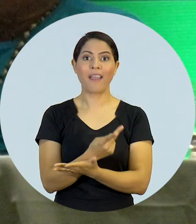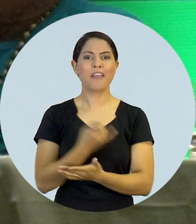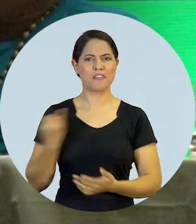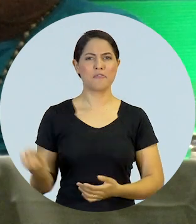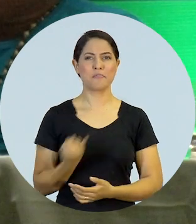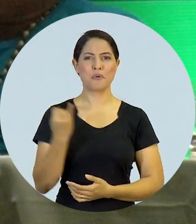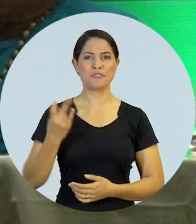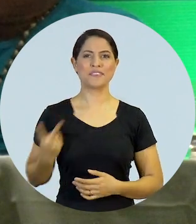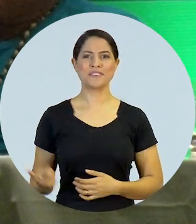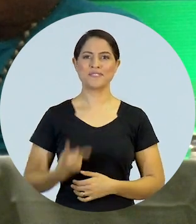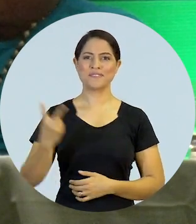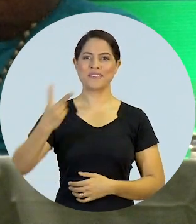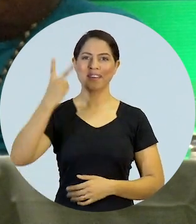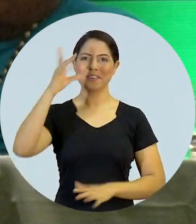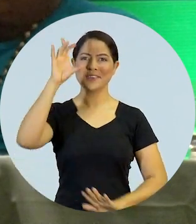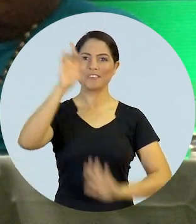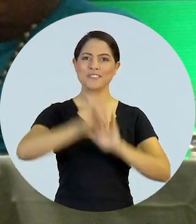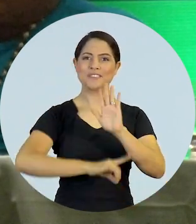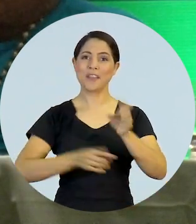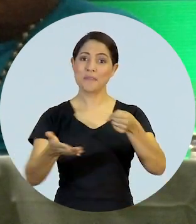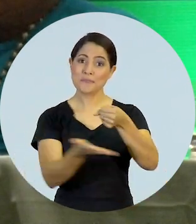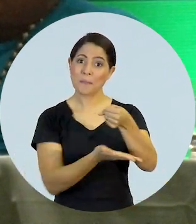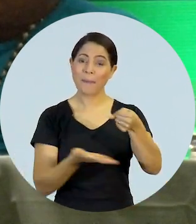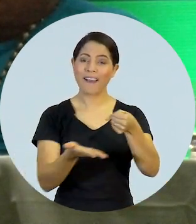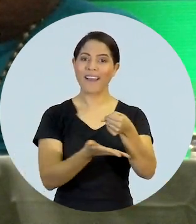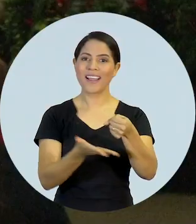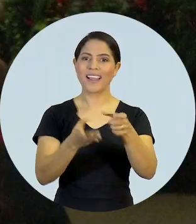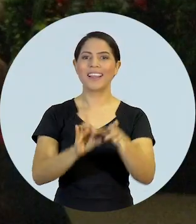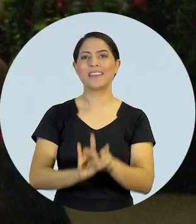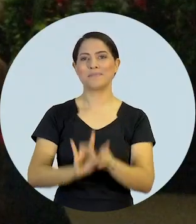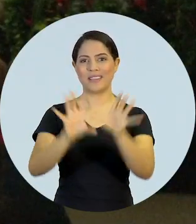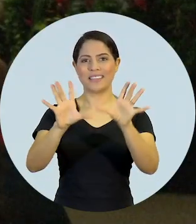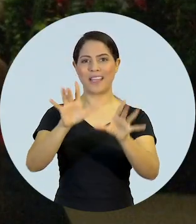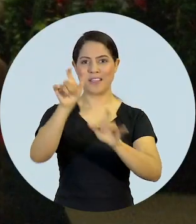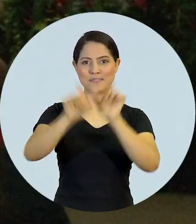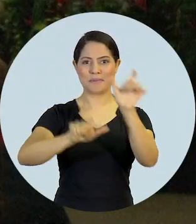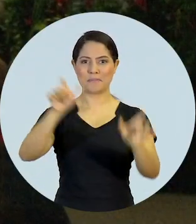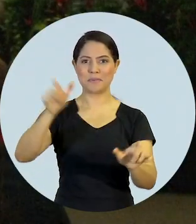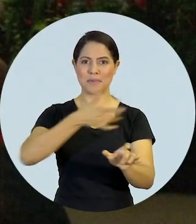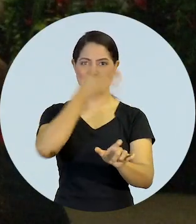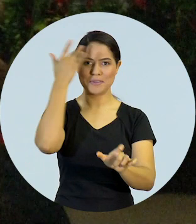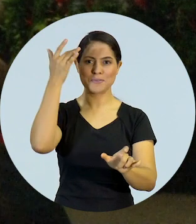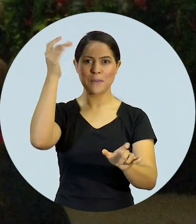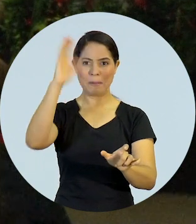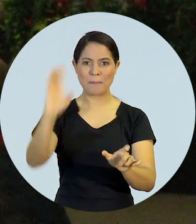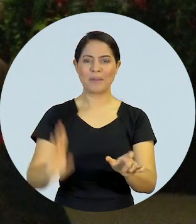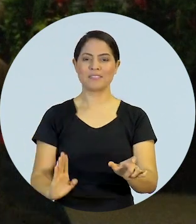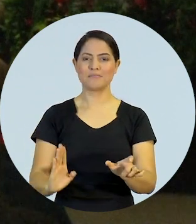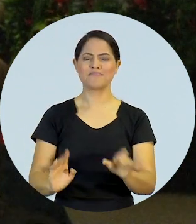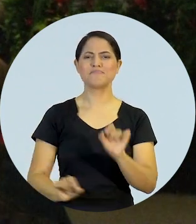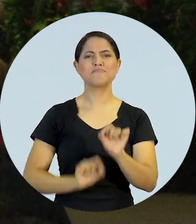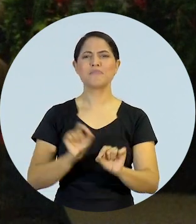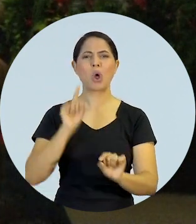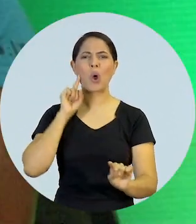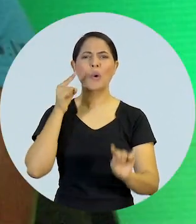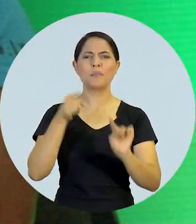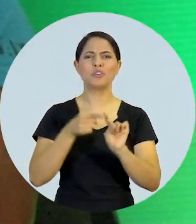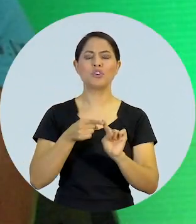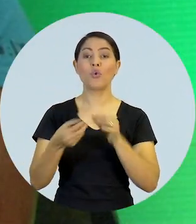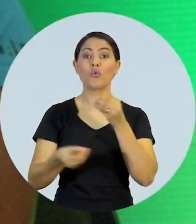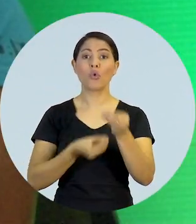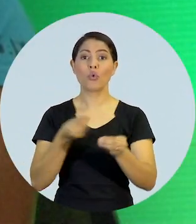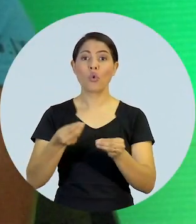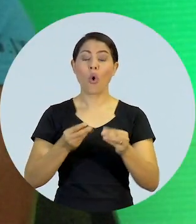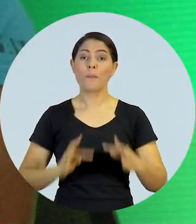edição, valorizou o resgate dos direitos fundamentais e da liberdade do trabalhador brasileiro, observando